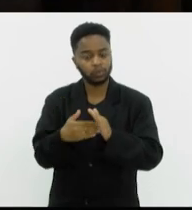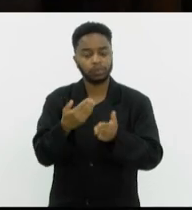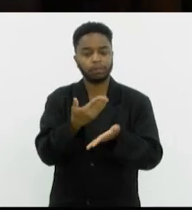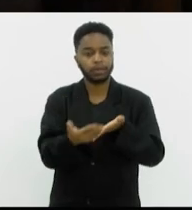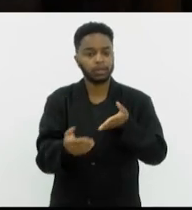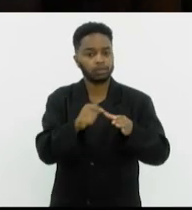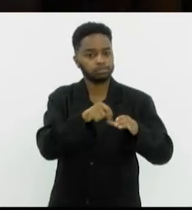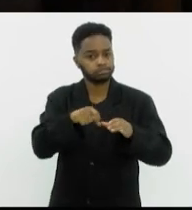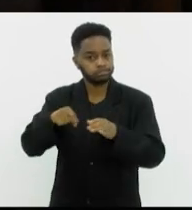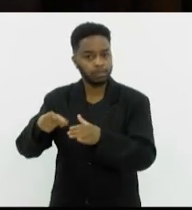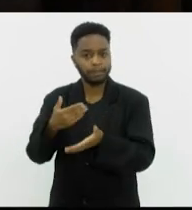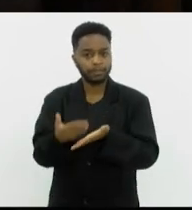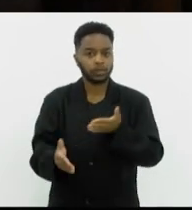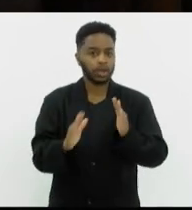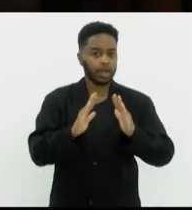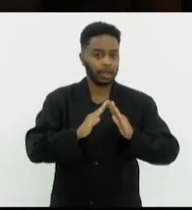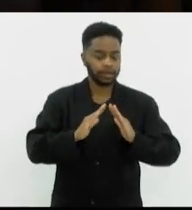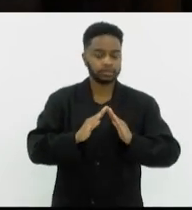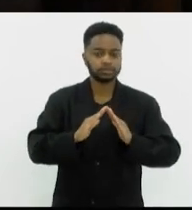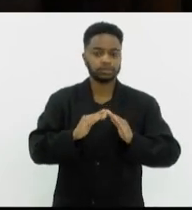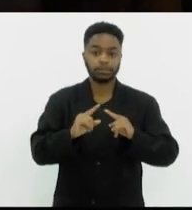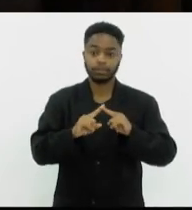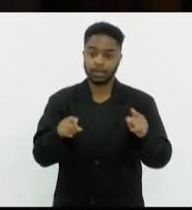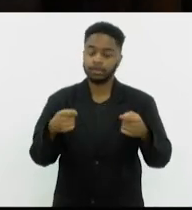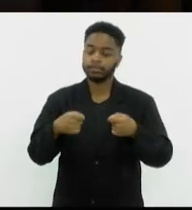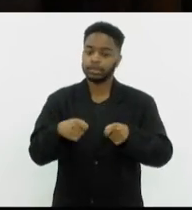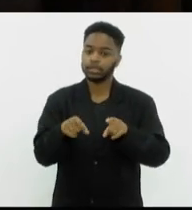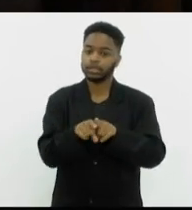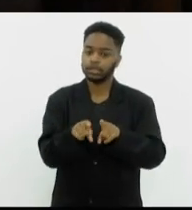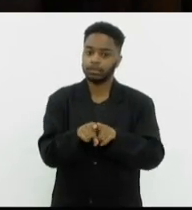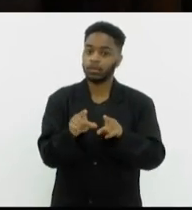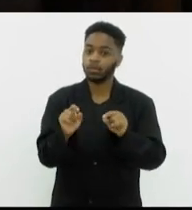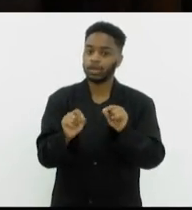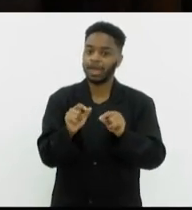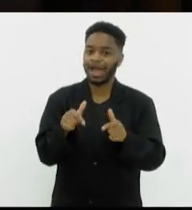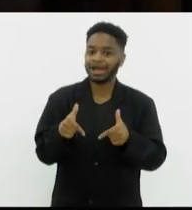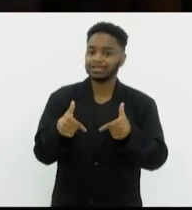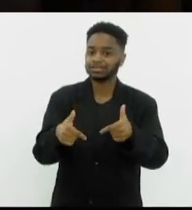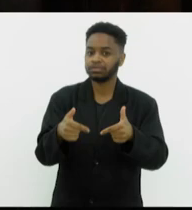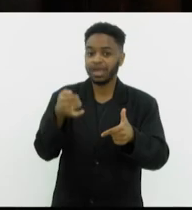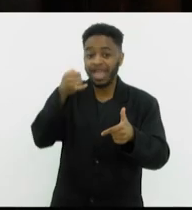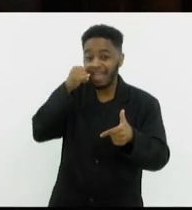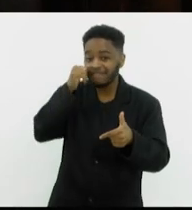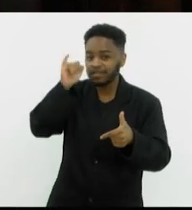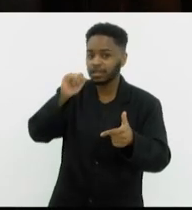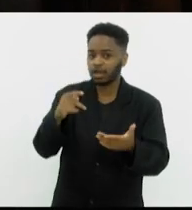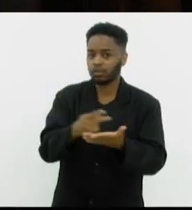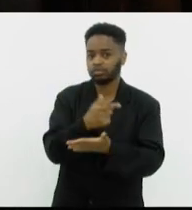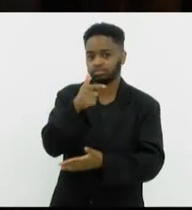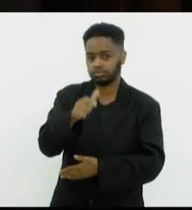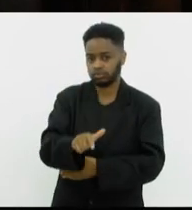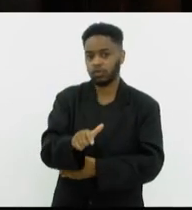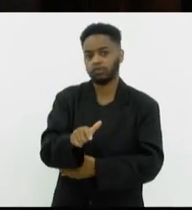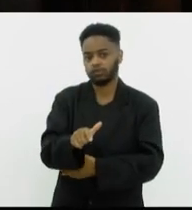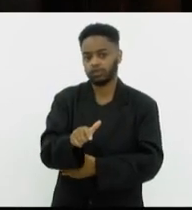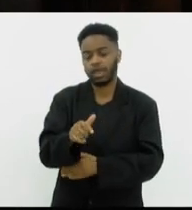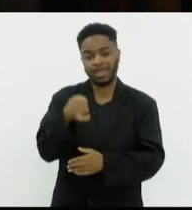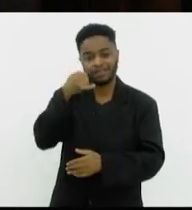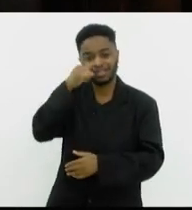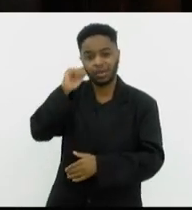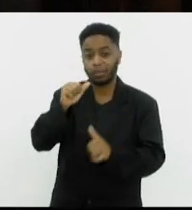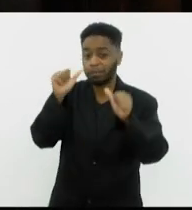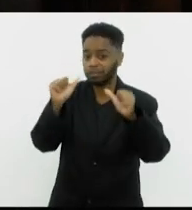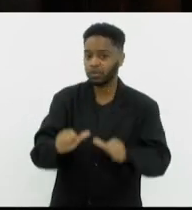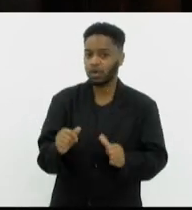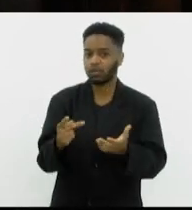plantação, que perderam suas casas, mas também de nós fazermos ações preventivas para que o pior não aconteça